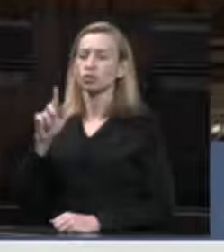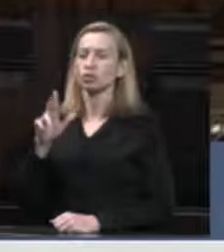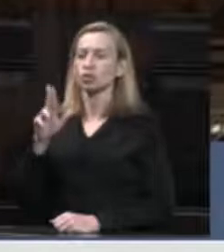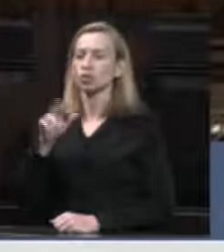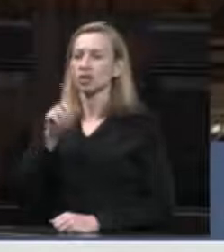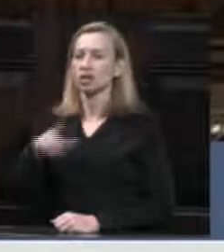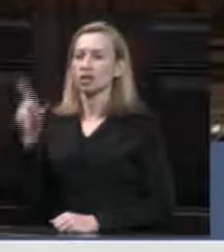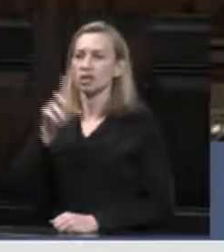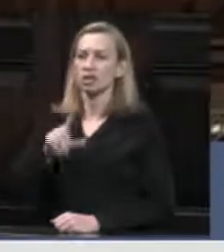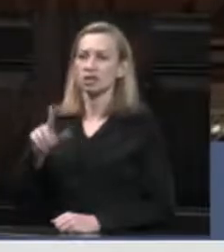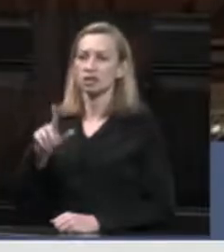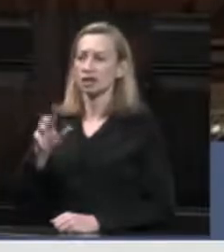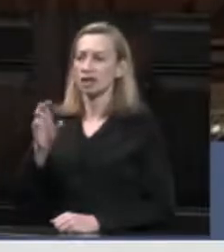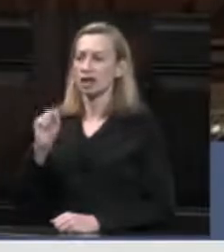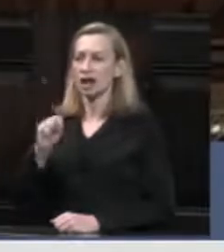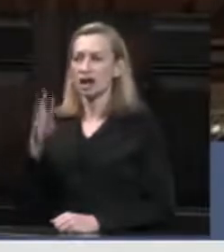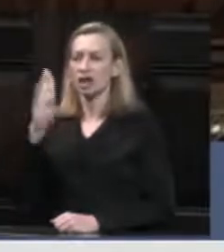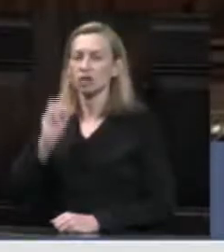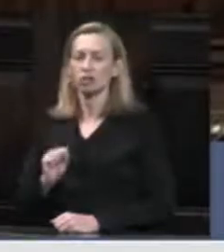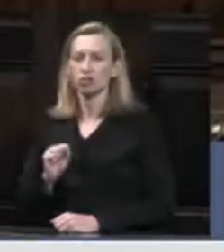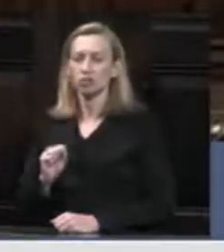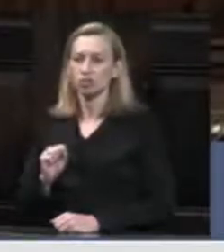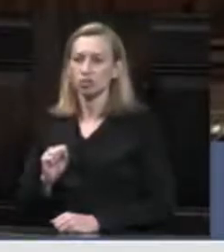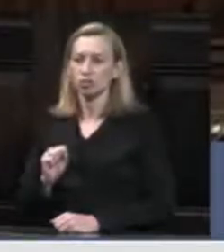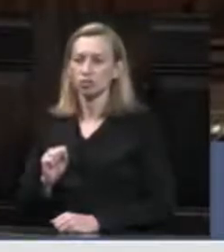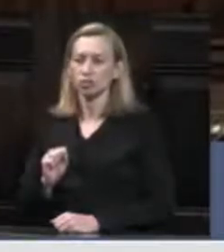Universidade Federal de Santa Catarina. Hoje faz um ano